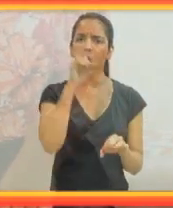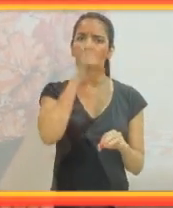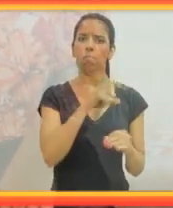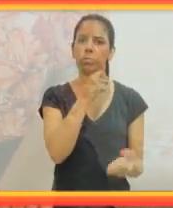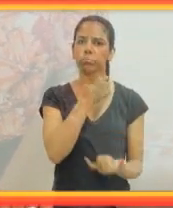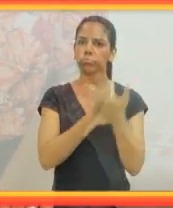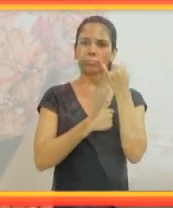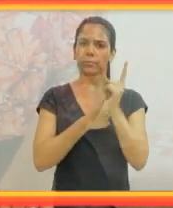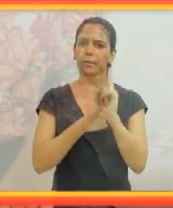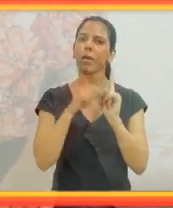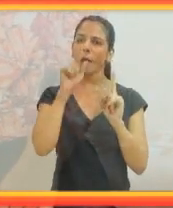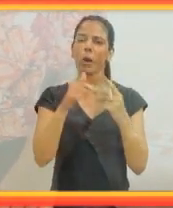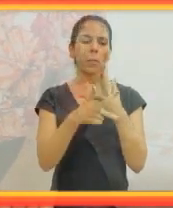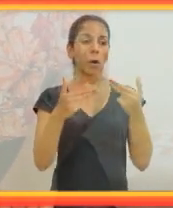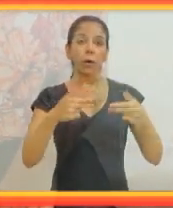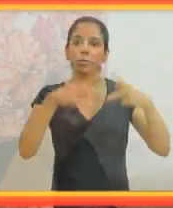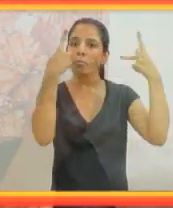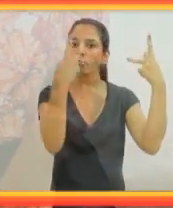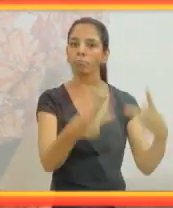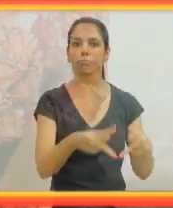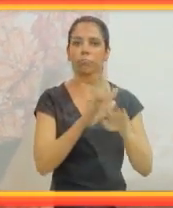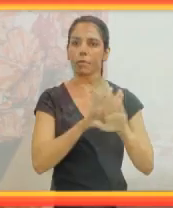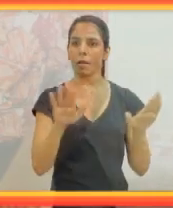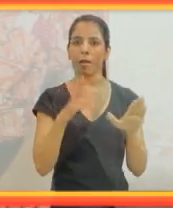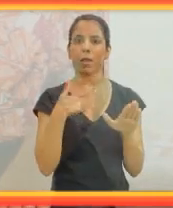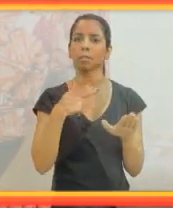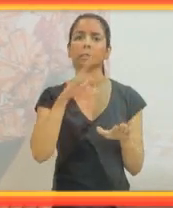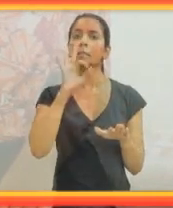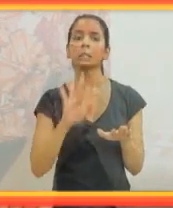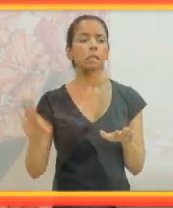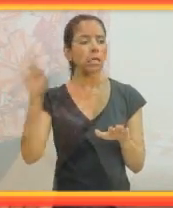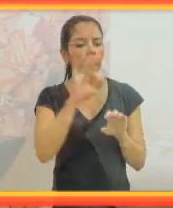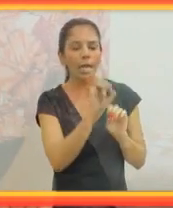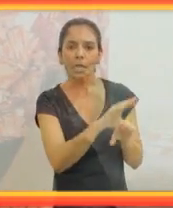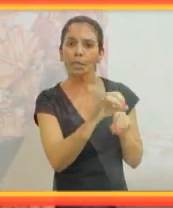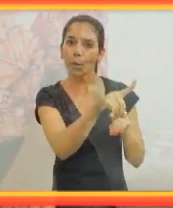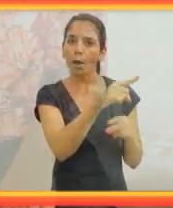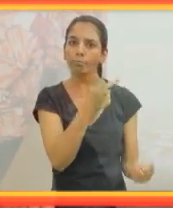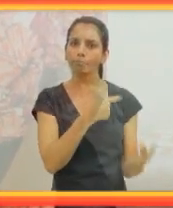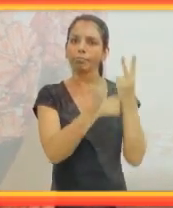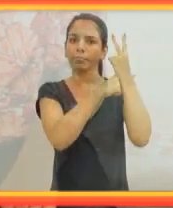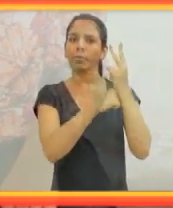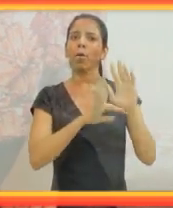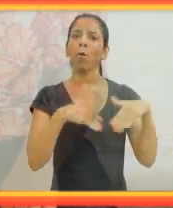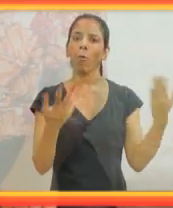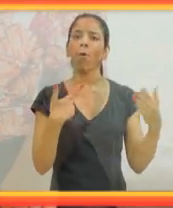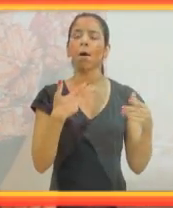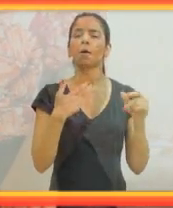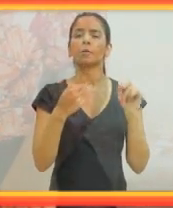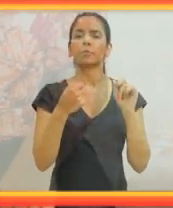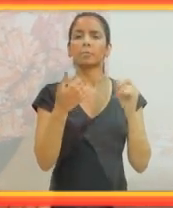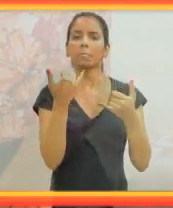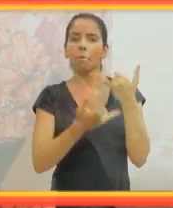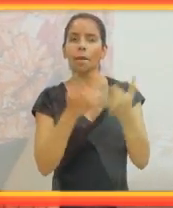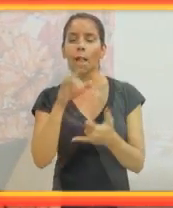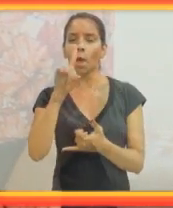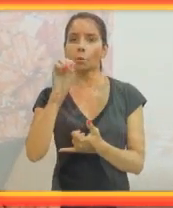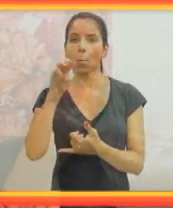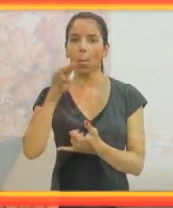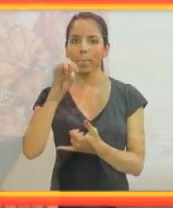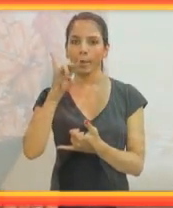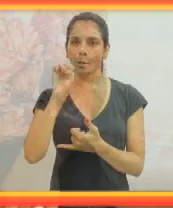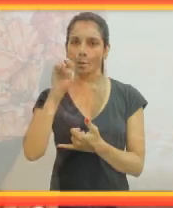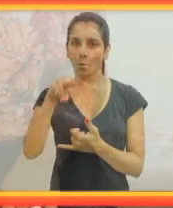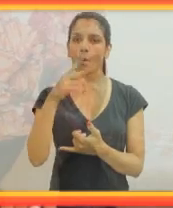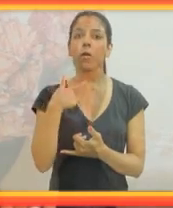enganasse. Era assim uma coisa nata. Ninguém ensinou isso a ele. Então, quando íamos jogar dominó, por exemplo,